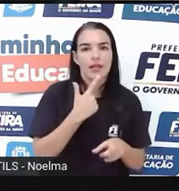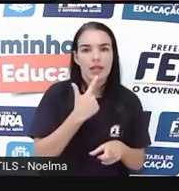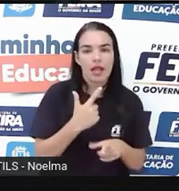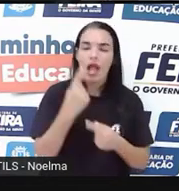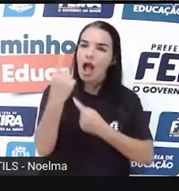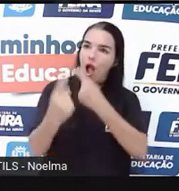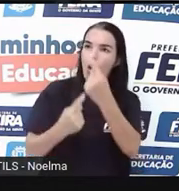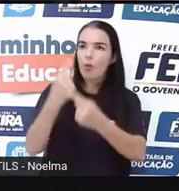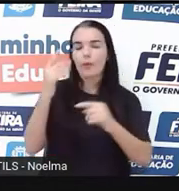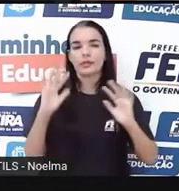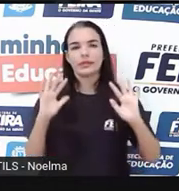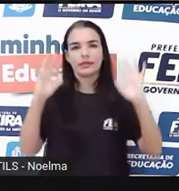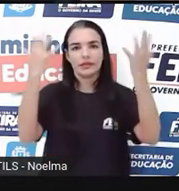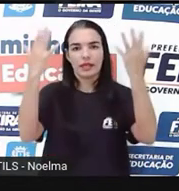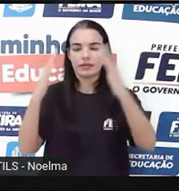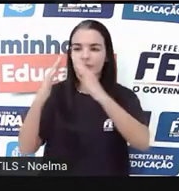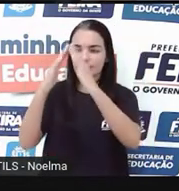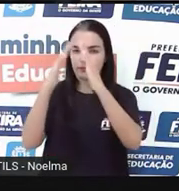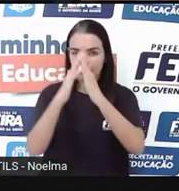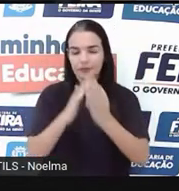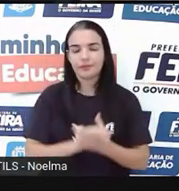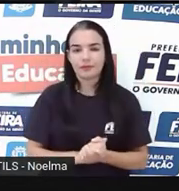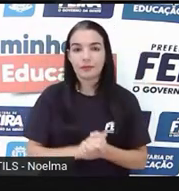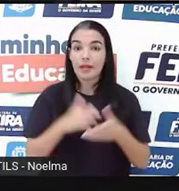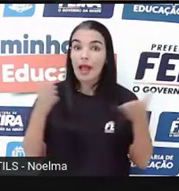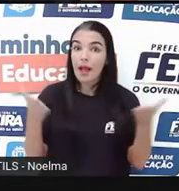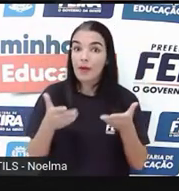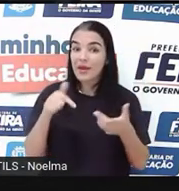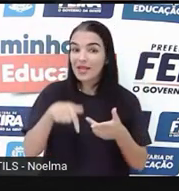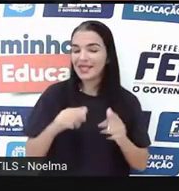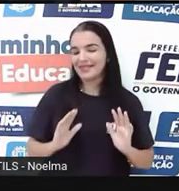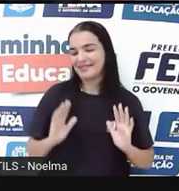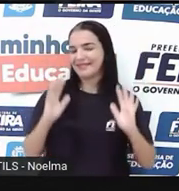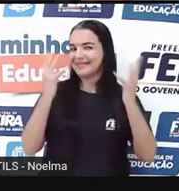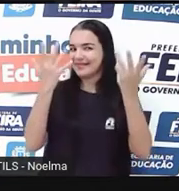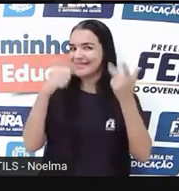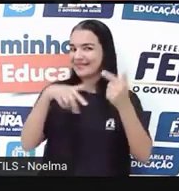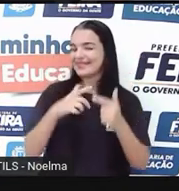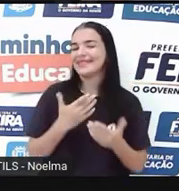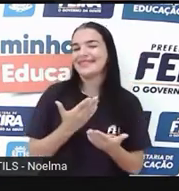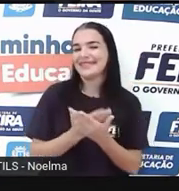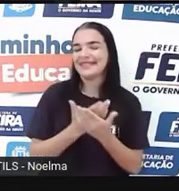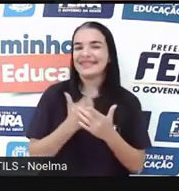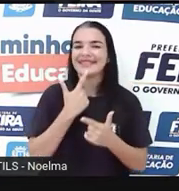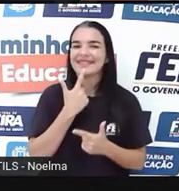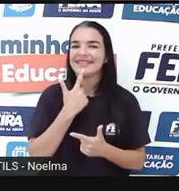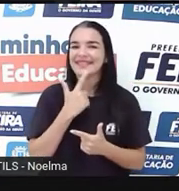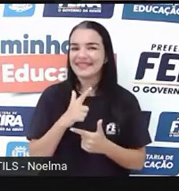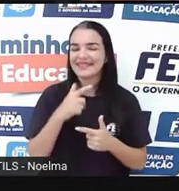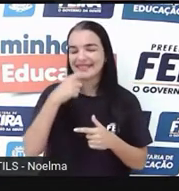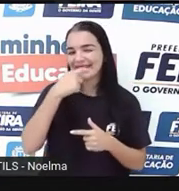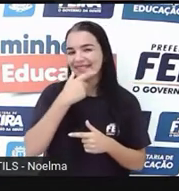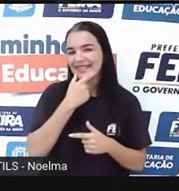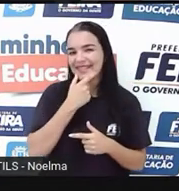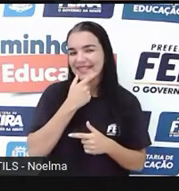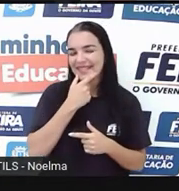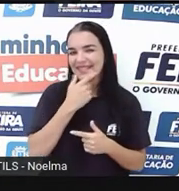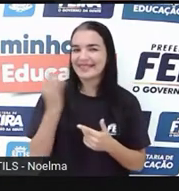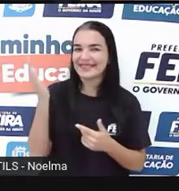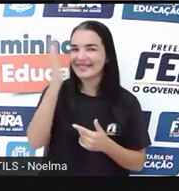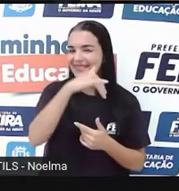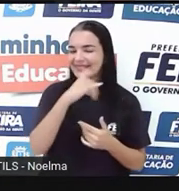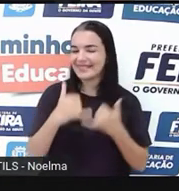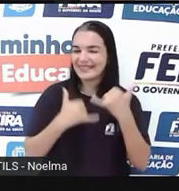de show. Mas nesse momento nós vamos fazer a nossa festa aqui na aula de inglês. Let's have fun, ok? Vamos